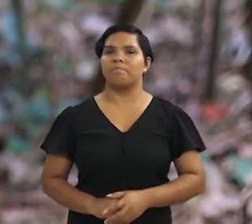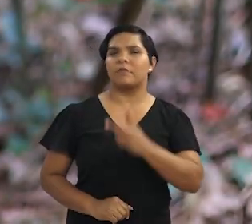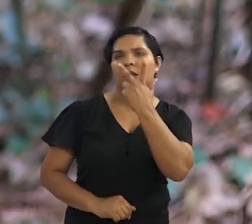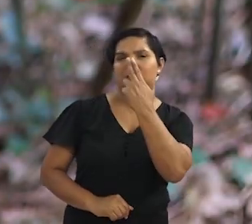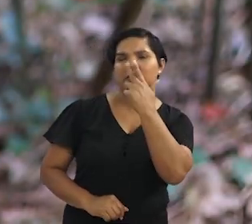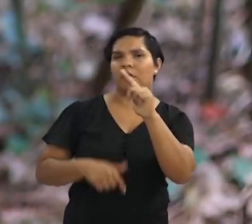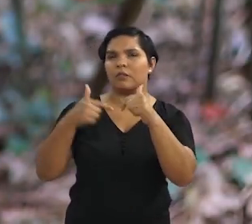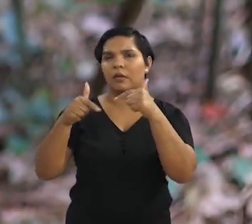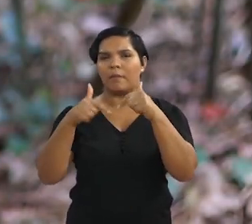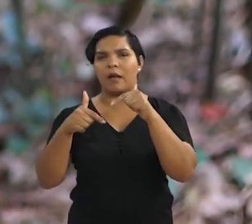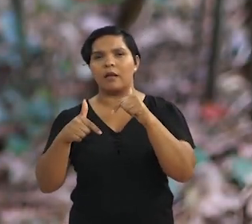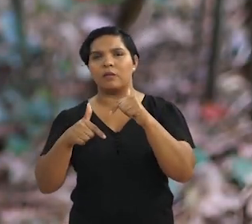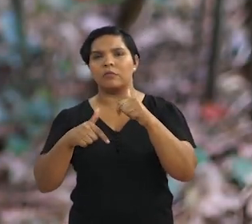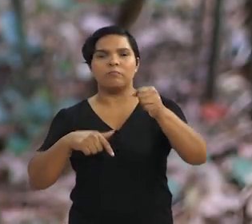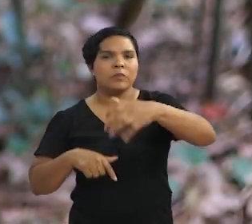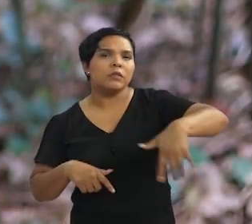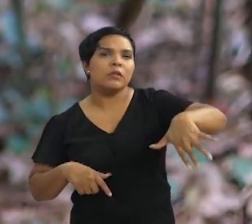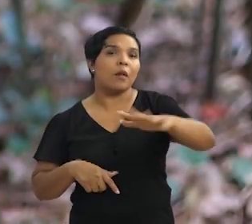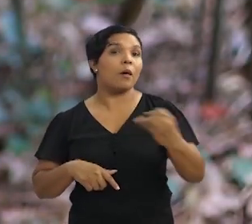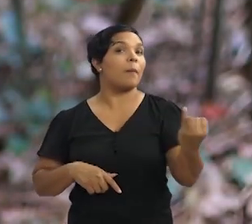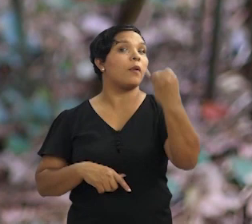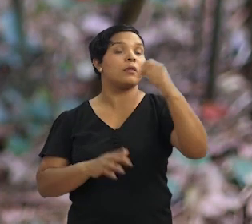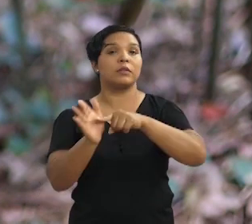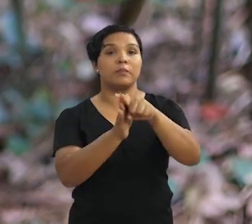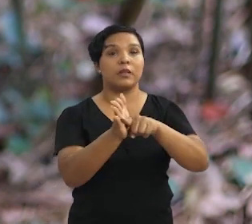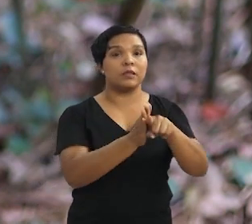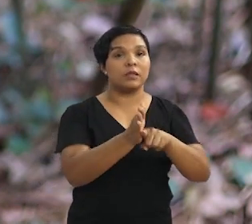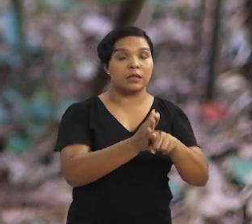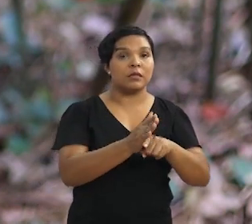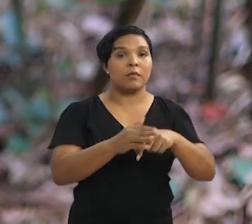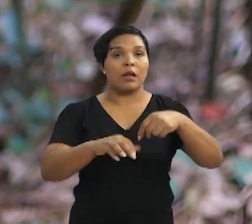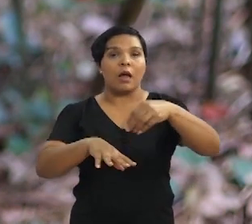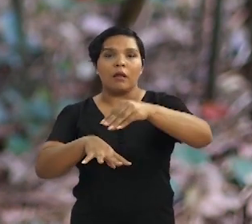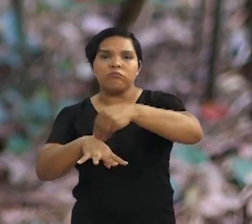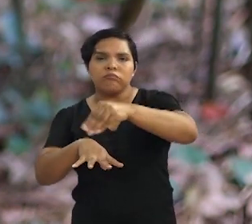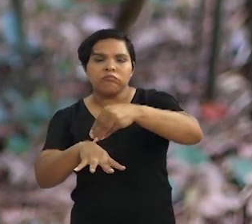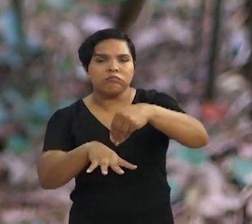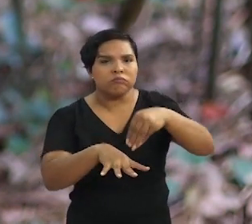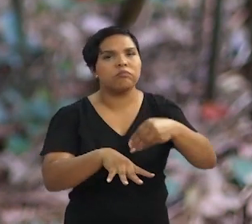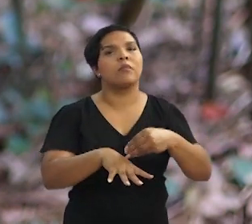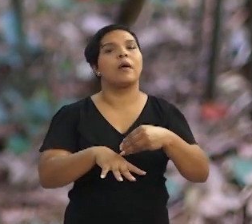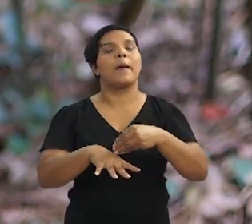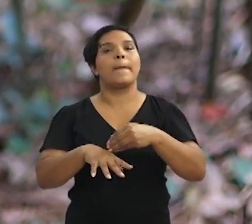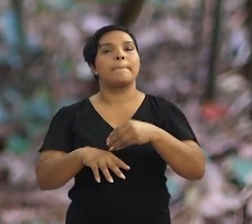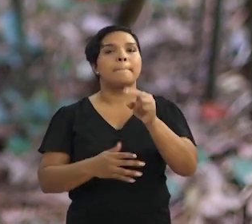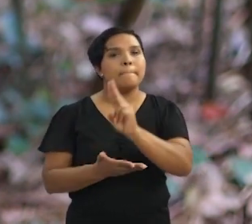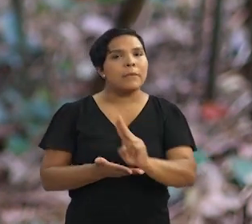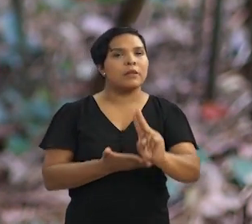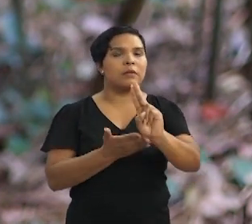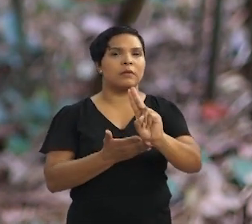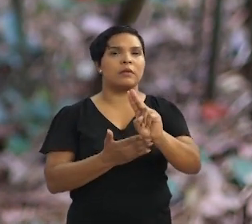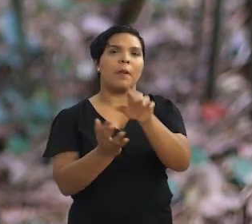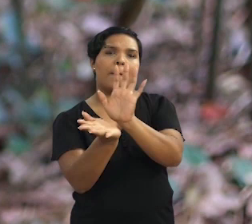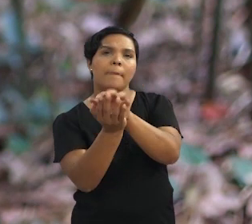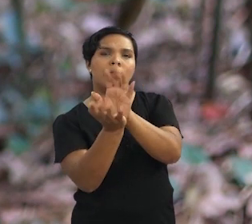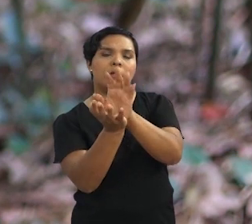O que parecia ser um simples trabalho de campo acabou se tornando uma importante pesquisa para a paleontologia nordestina. Pesquisadores da